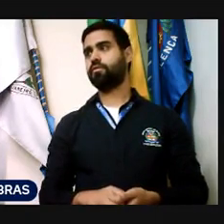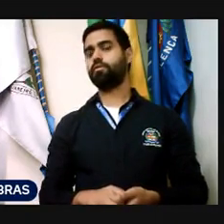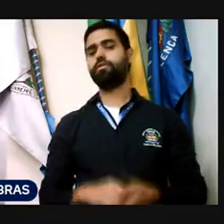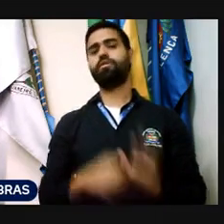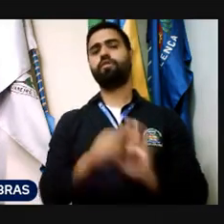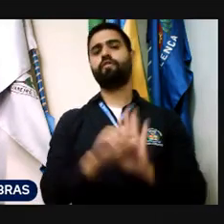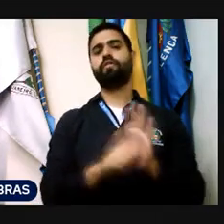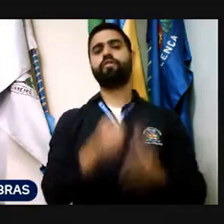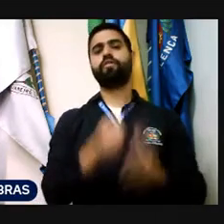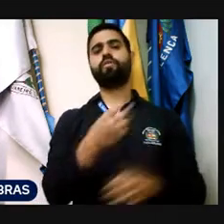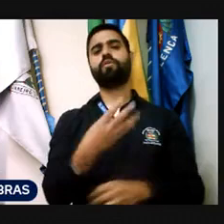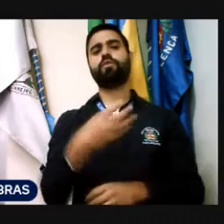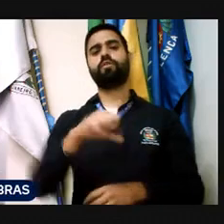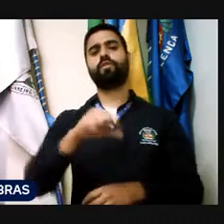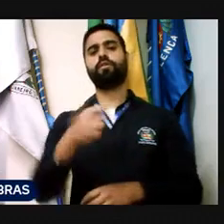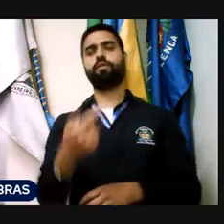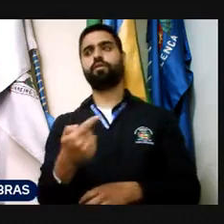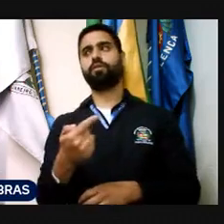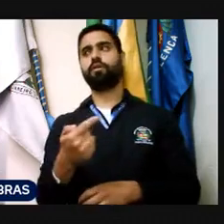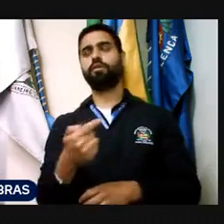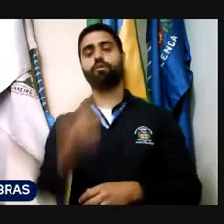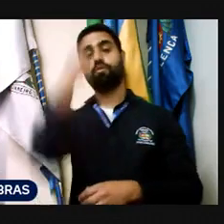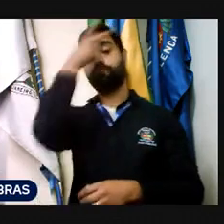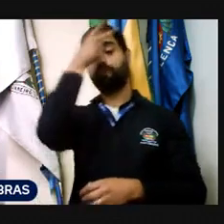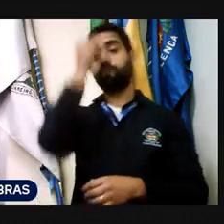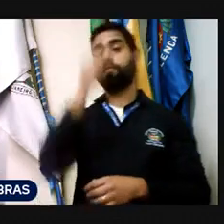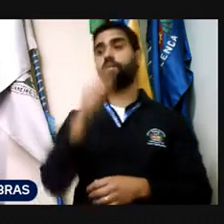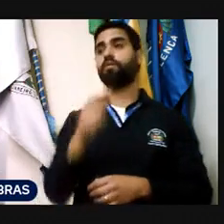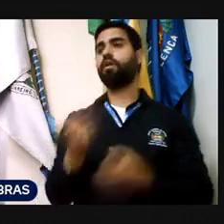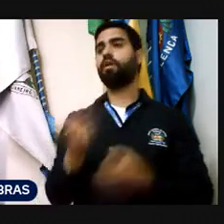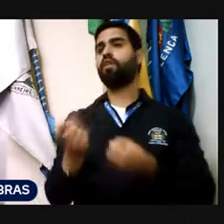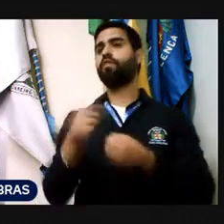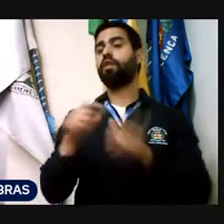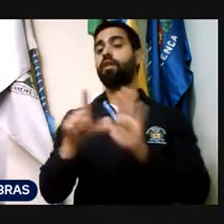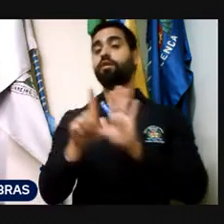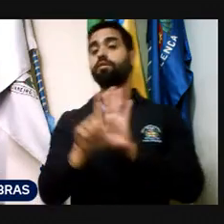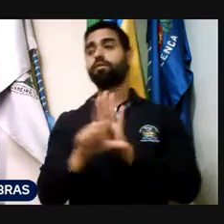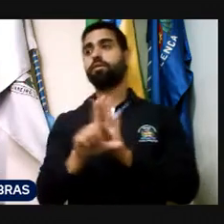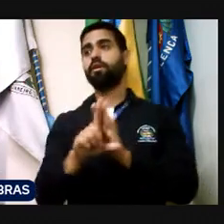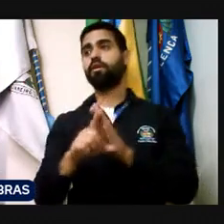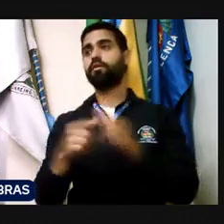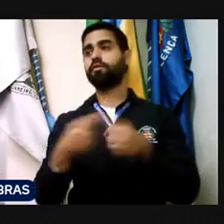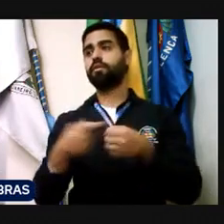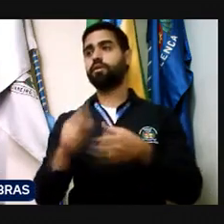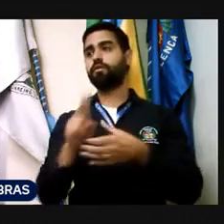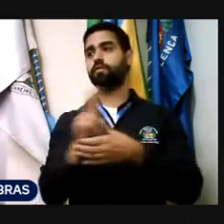Ofício 497/2001 do gabinete do prefeito, devolução de leis municipais.